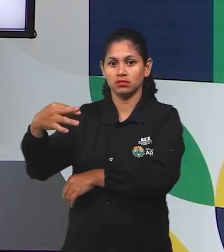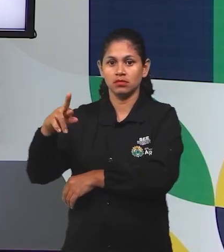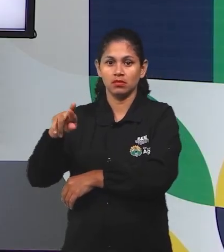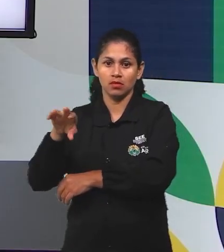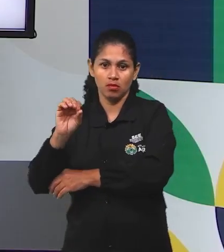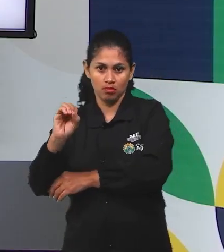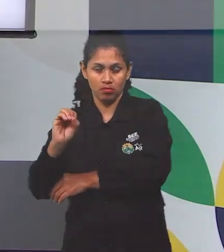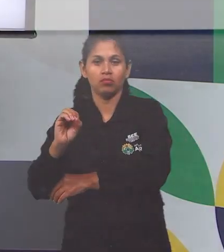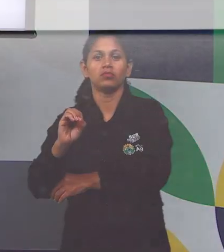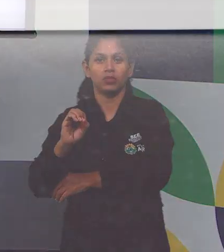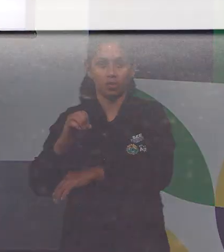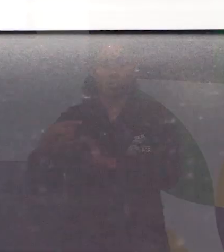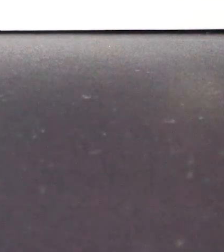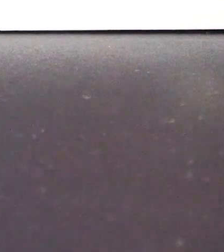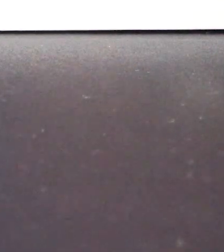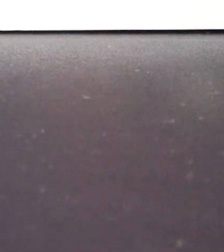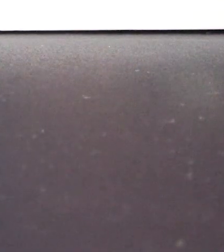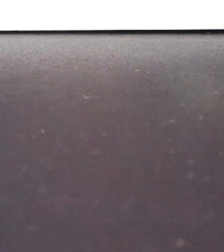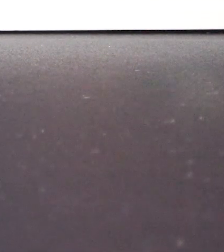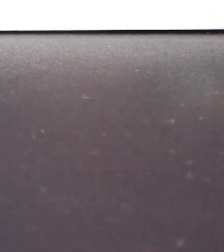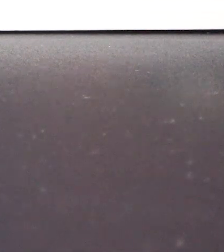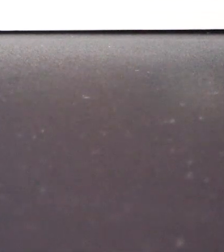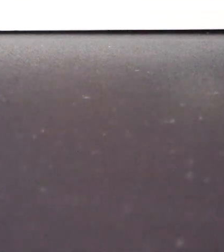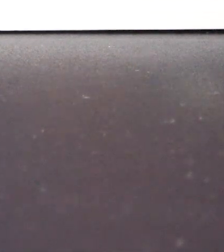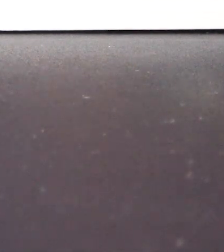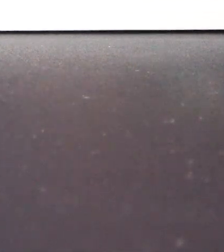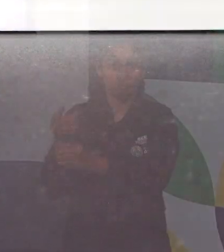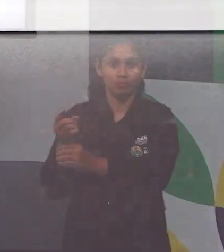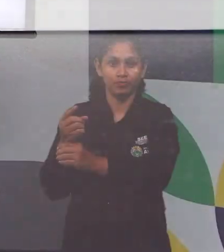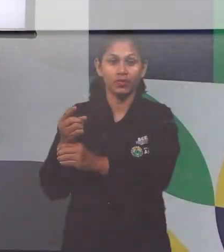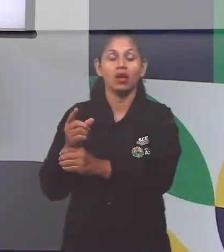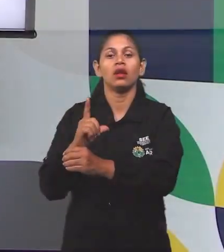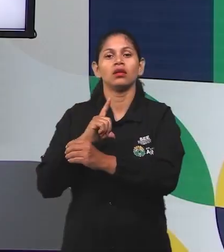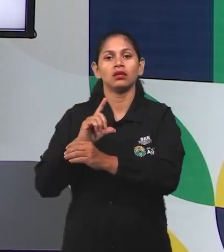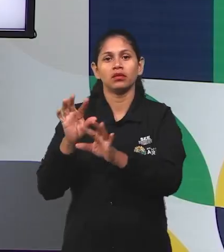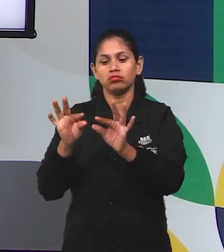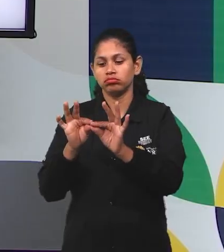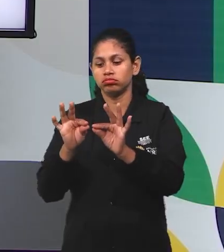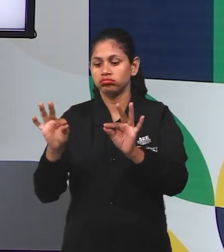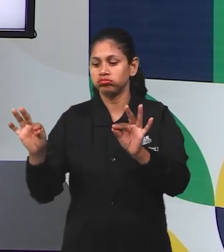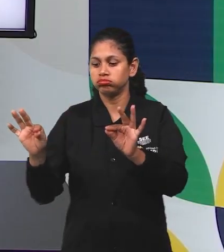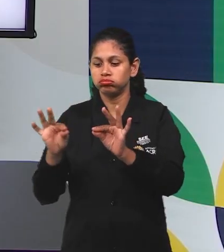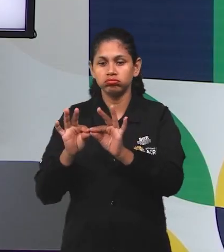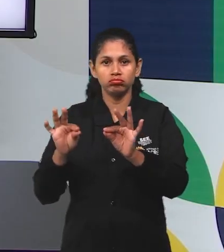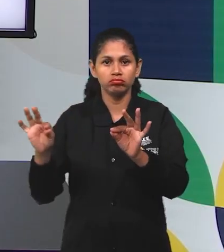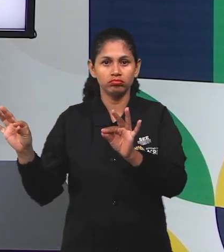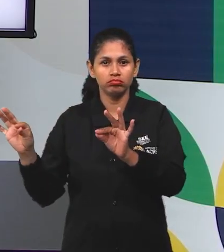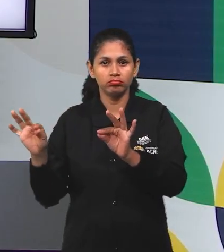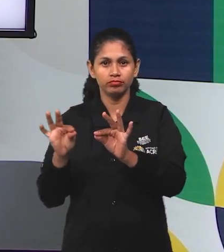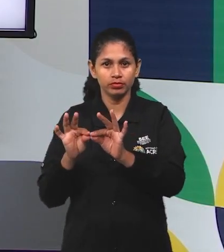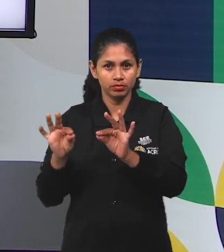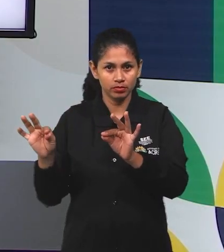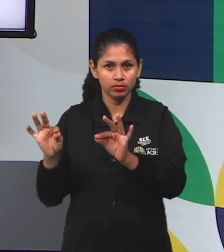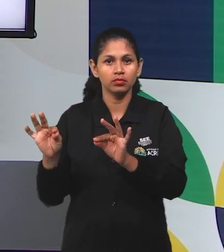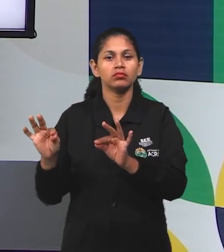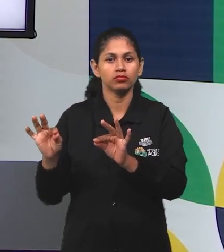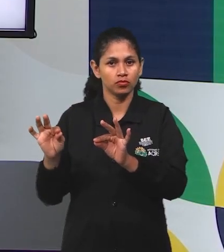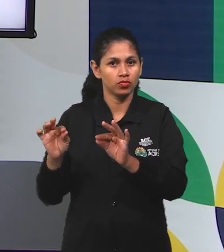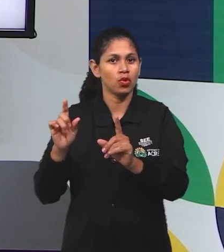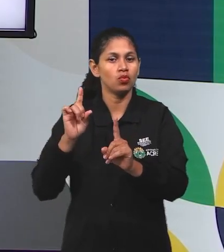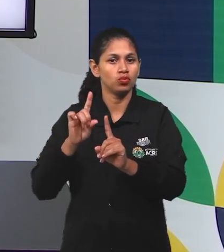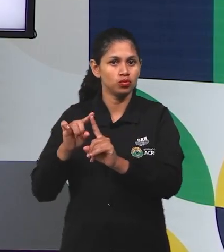dois sensores aqui. Já existe a distância entre um sensor e o outro. Opa, eu falei em distância ele é um tipo de